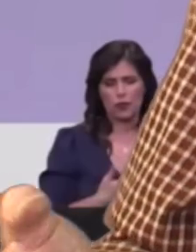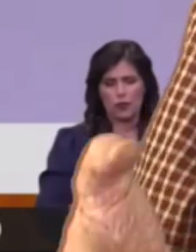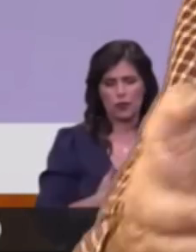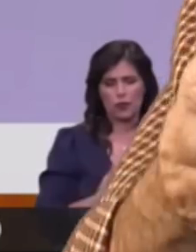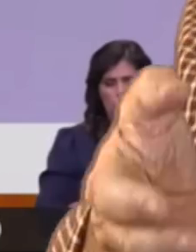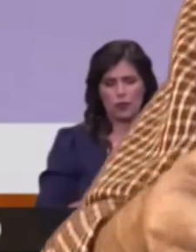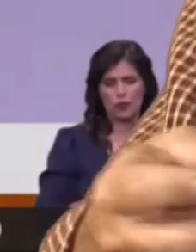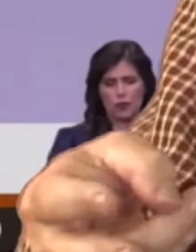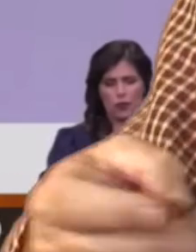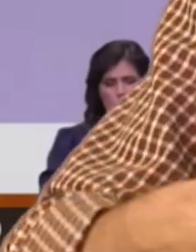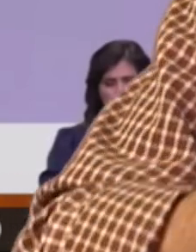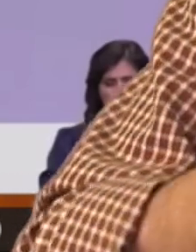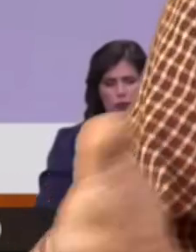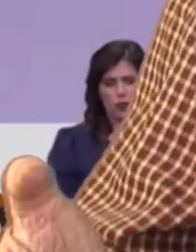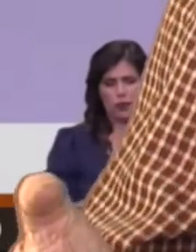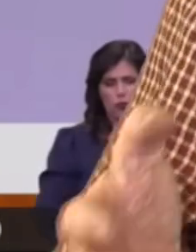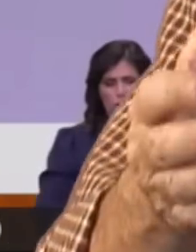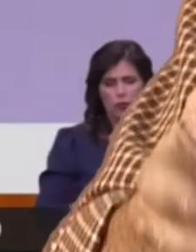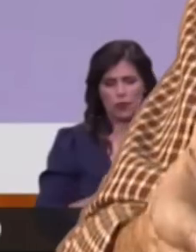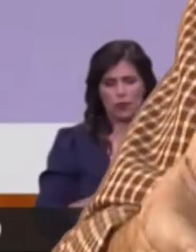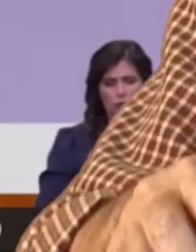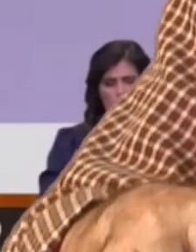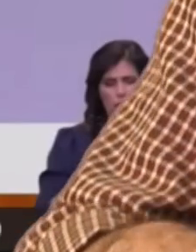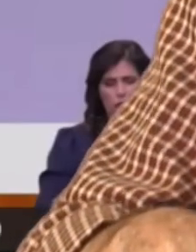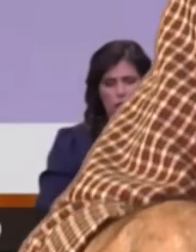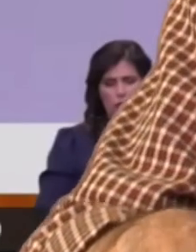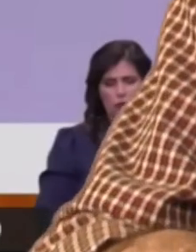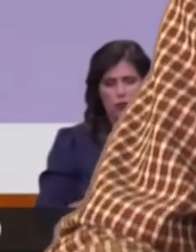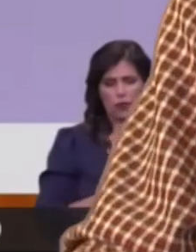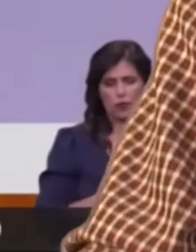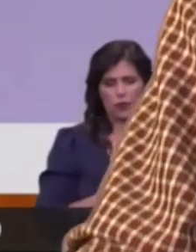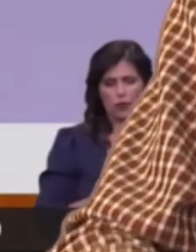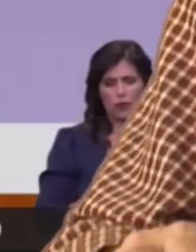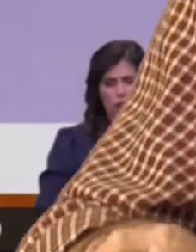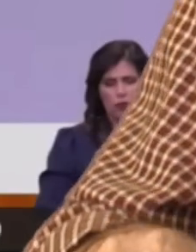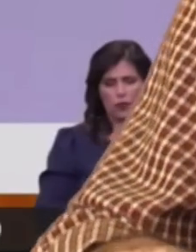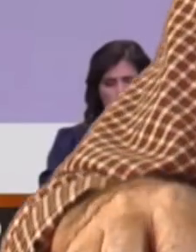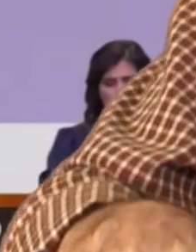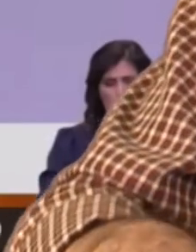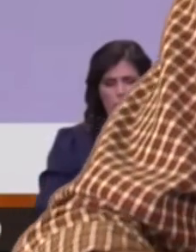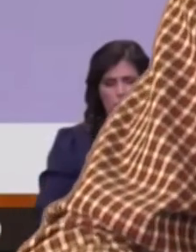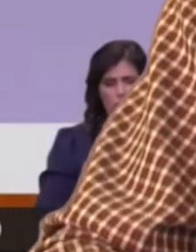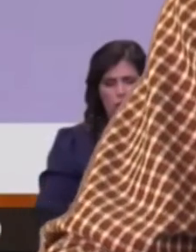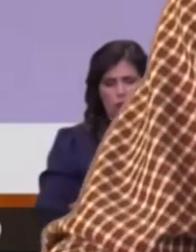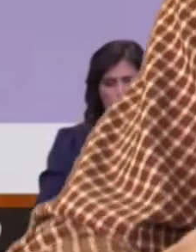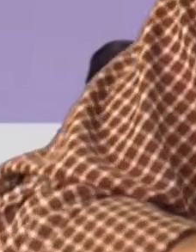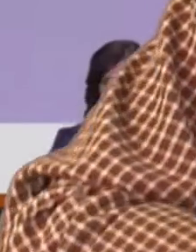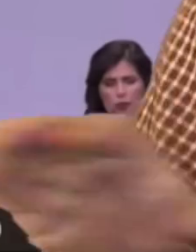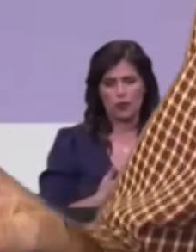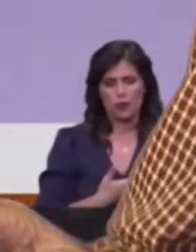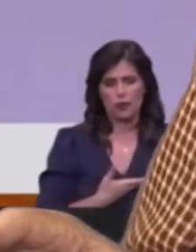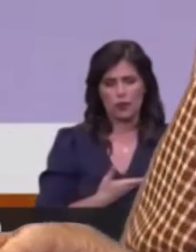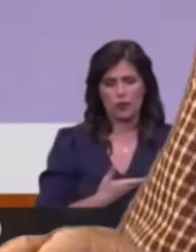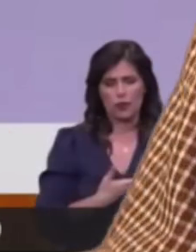desde que tenham mais que uma sílabas é um problema incluindo a sua própria profissão vi-tim vinicultura